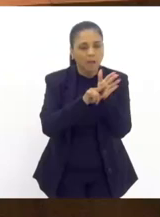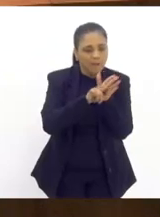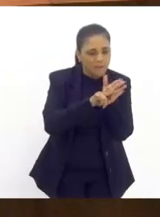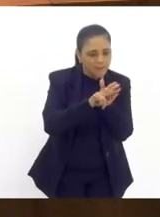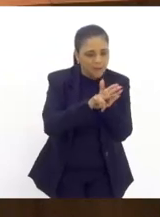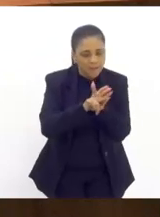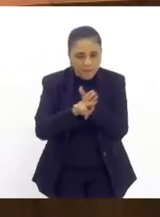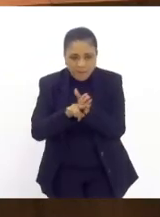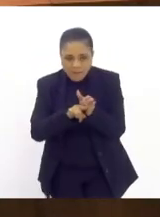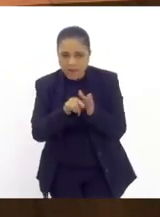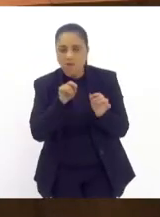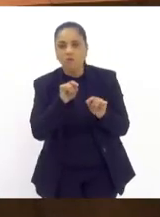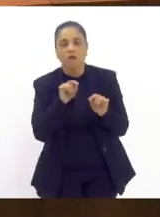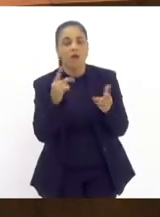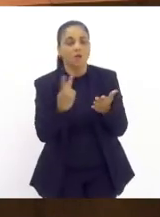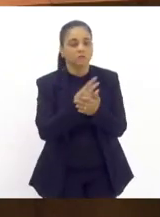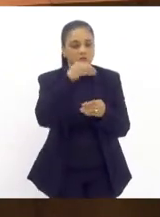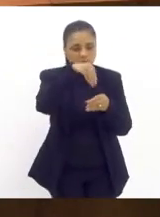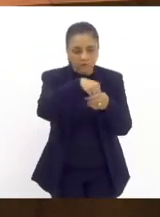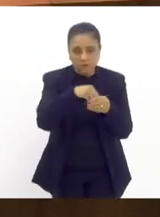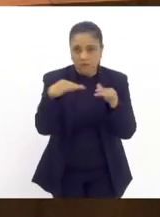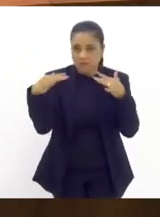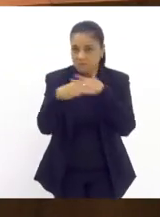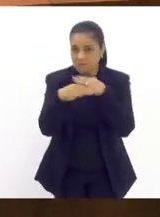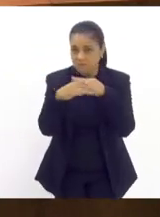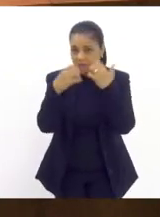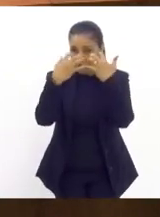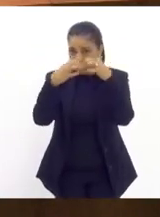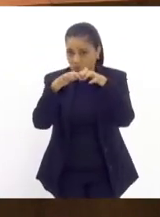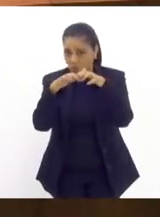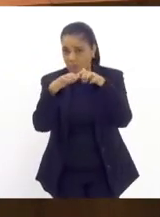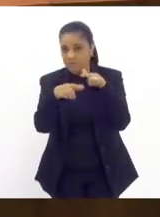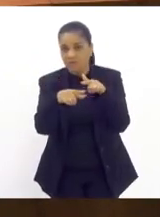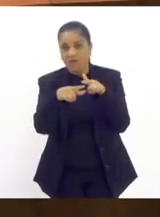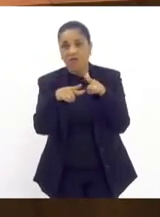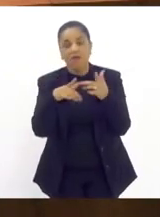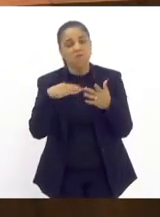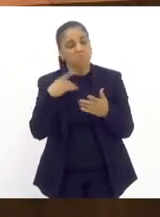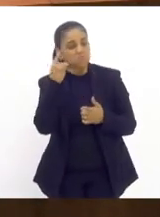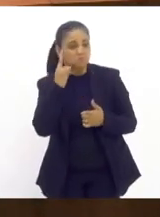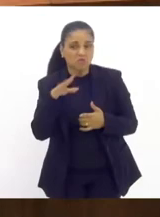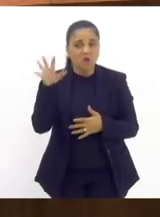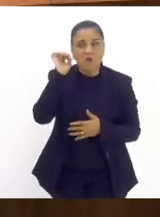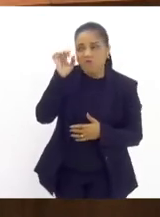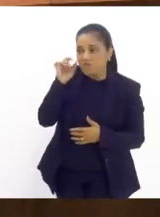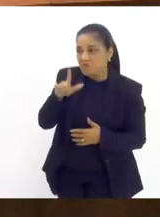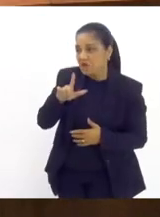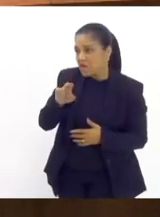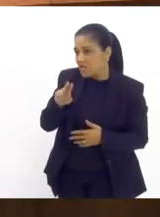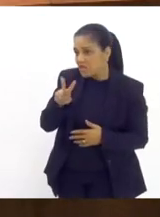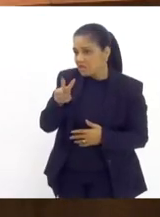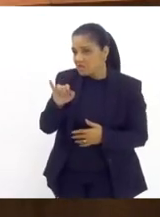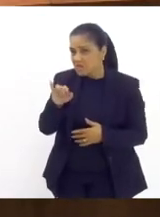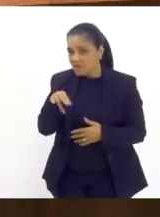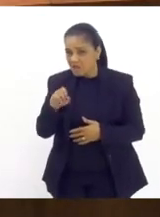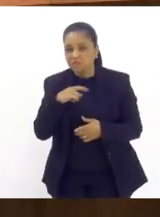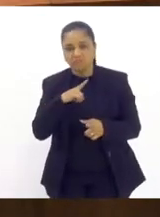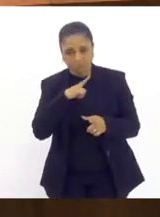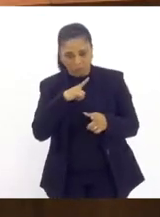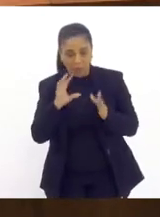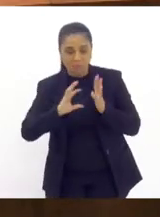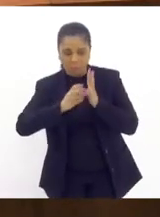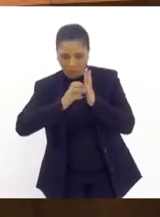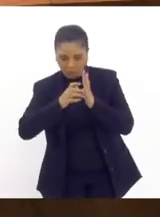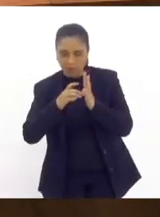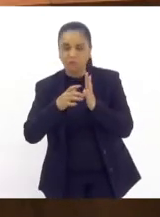cadeia então leviano falaria aqui acho que deve estar ouvindo que veja assessorias aqui da bancada da droga presente estou falando